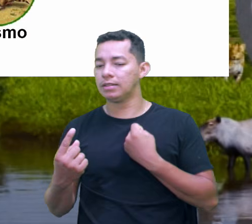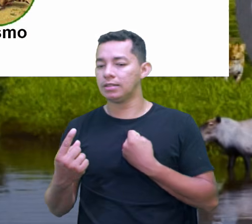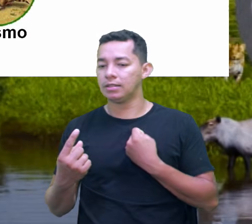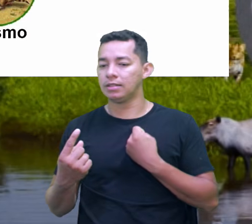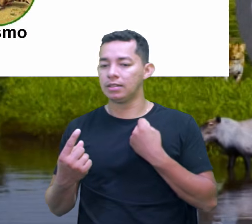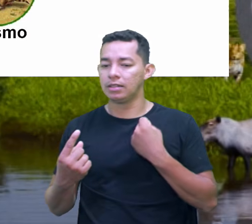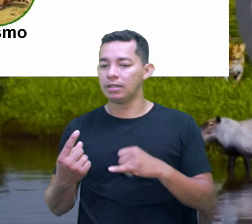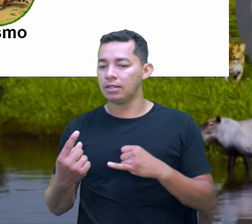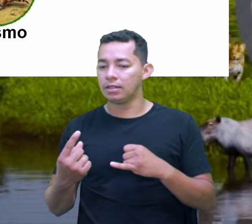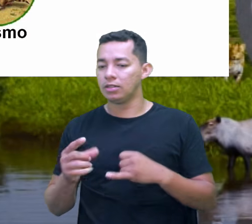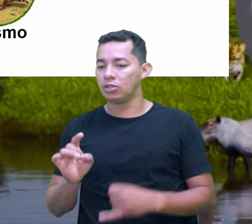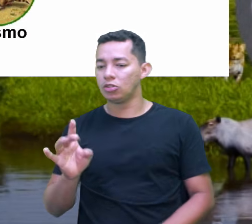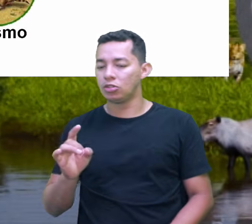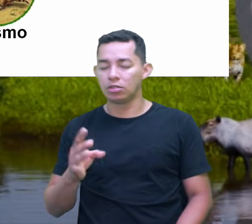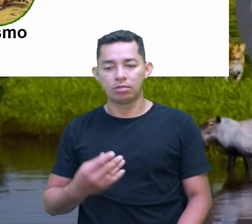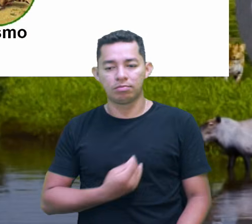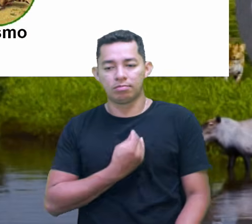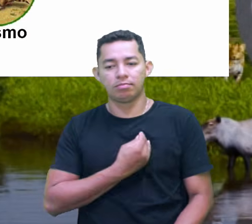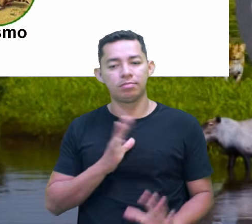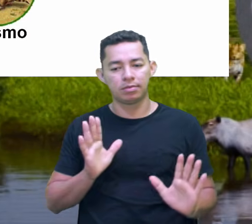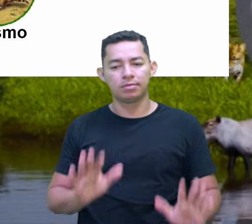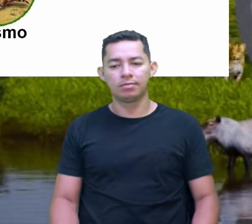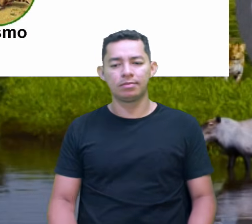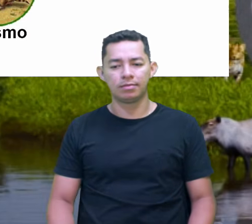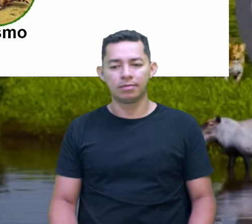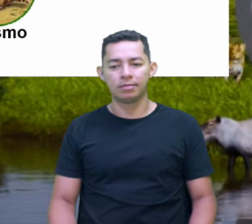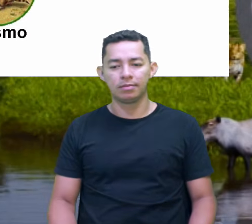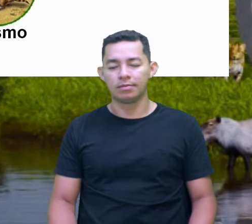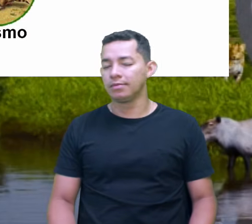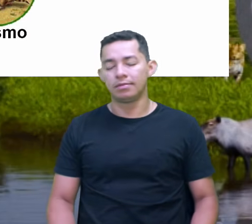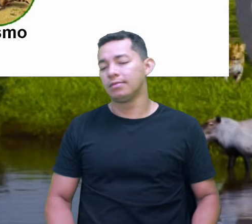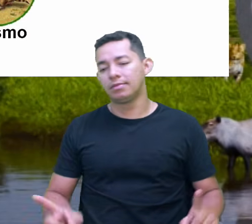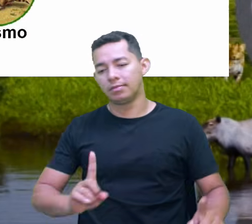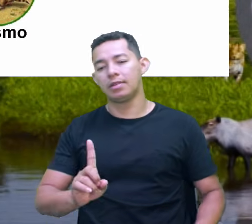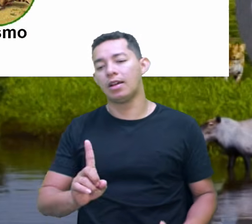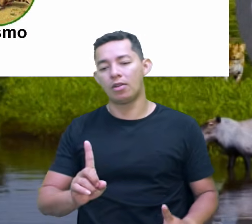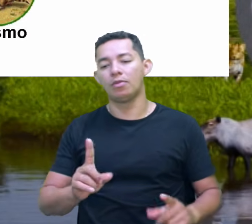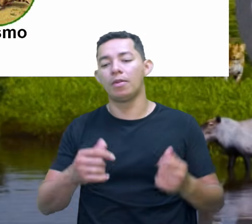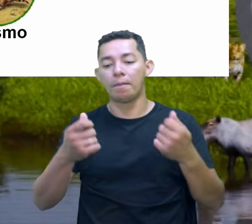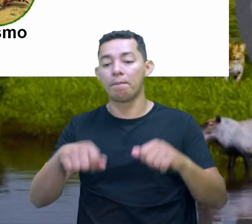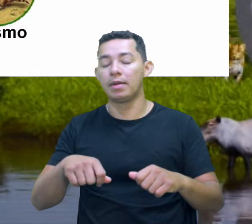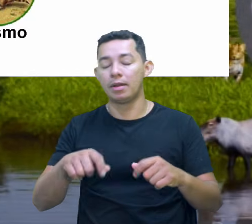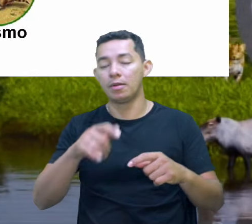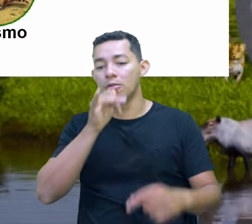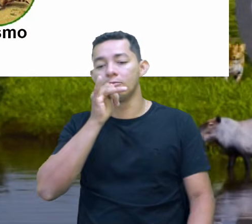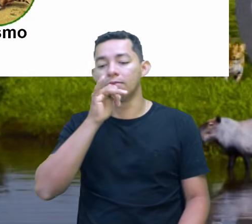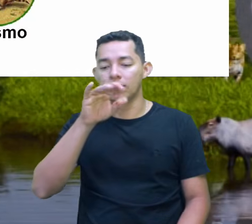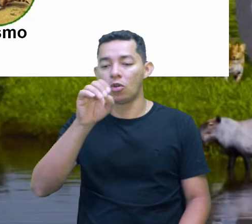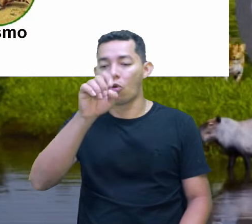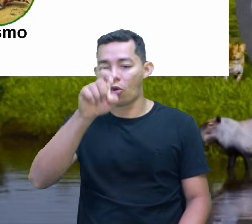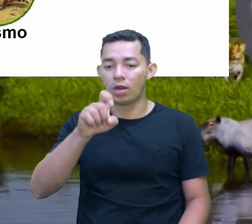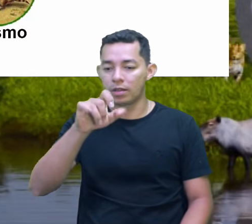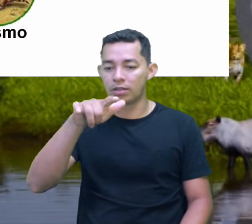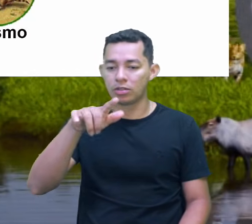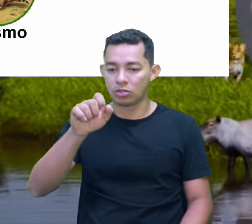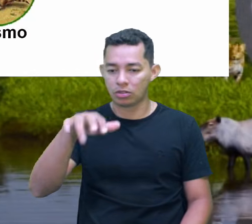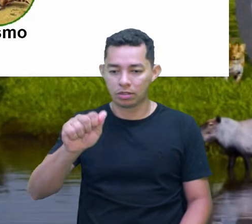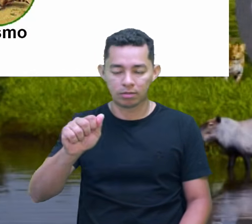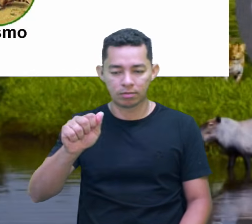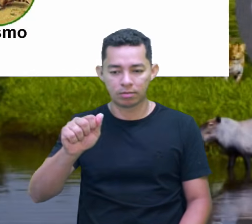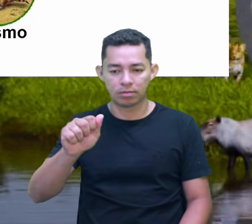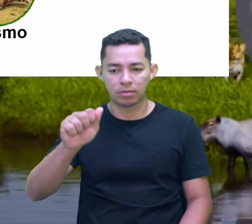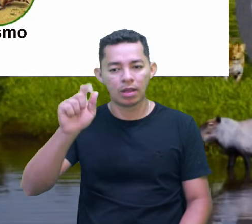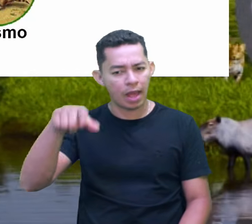simplesmente existíssemos no nosso organismo? Não. Para ele funcionar, por exemplo, eu preciso de oxigênio. O oxigênio, ele é um ser